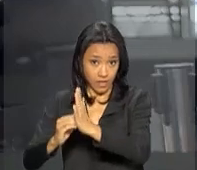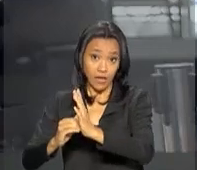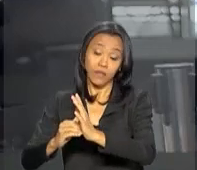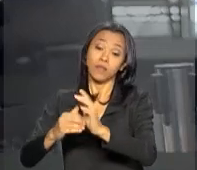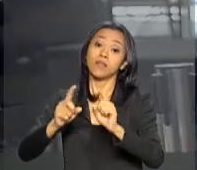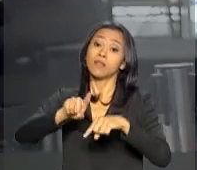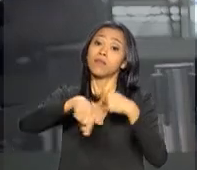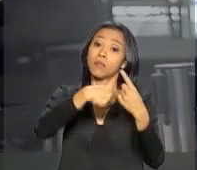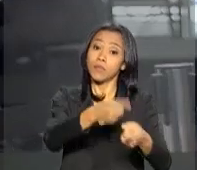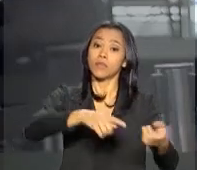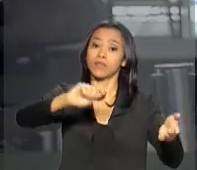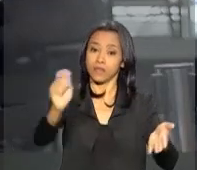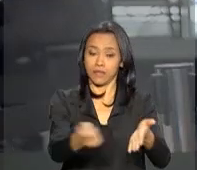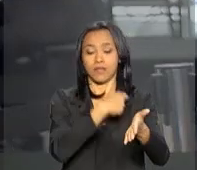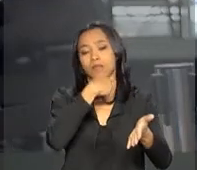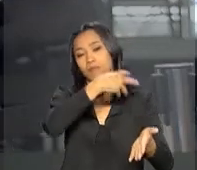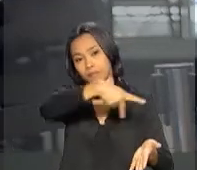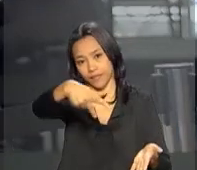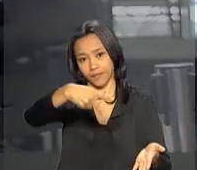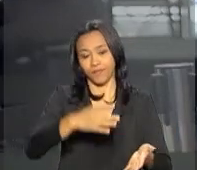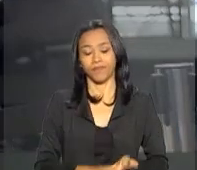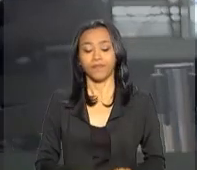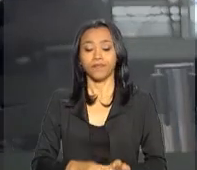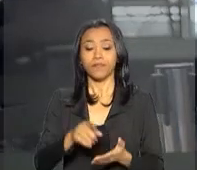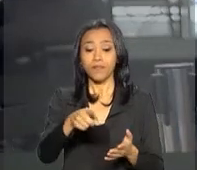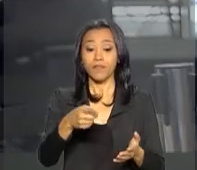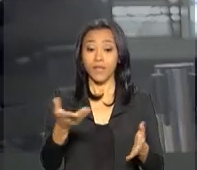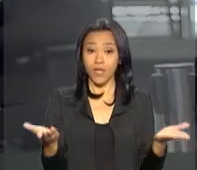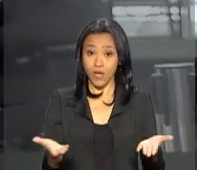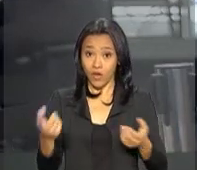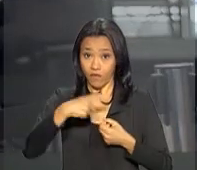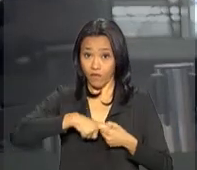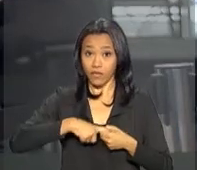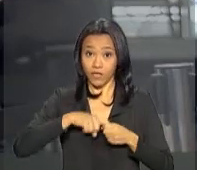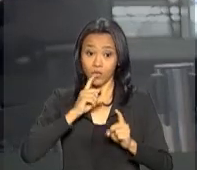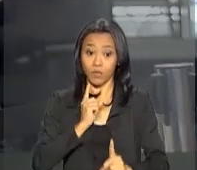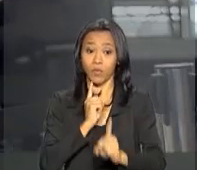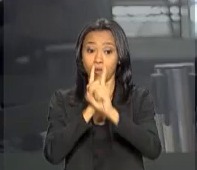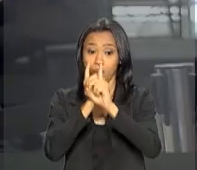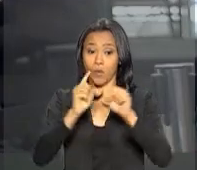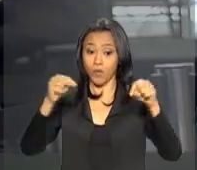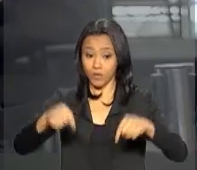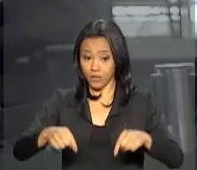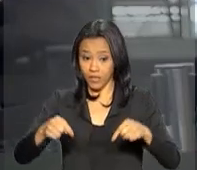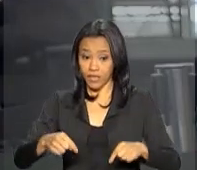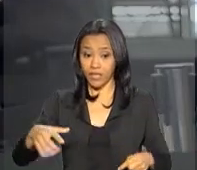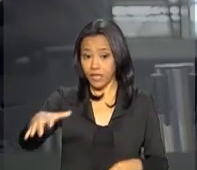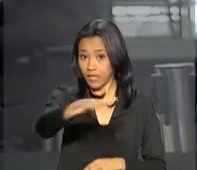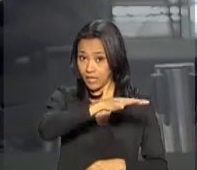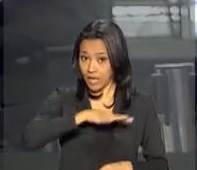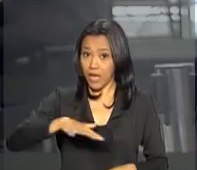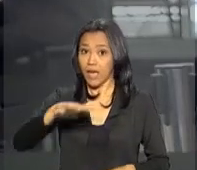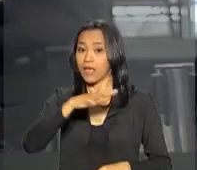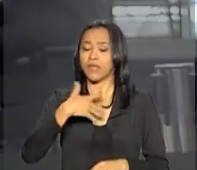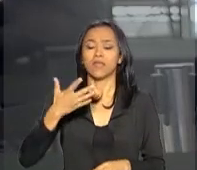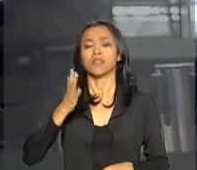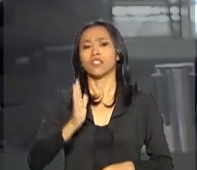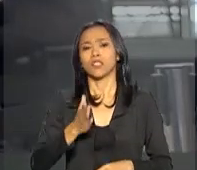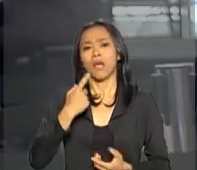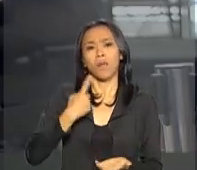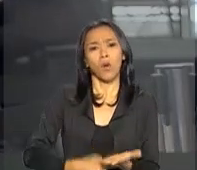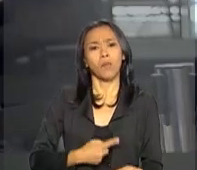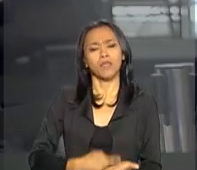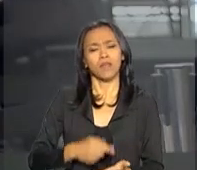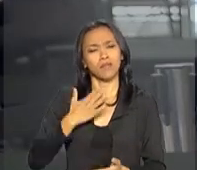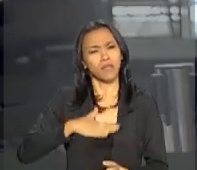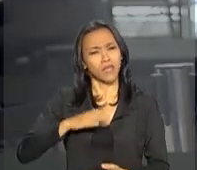à sanção presidencial. E voltando a falar aqui da cerimônia de abertura do Salão Internacional do Automóvel, essa cerimônia está marcada para começar